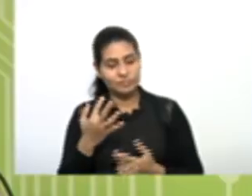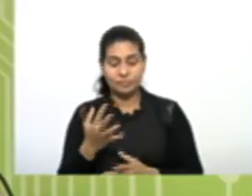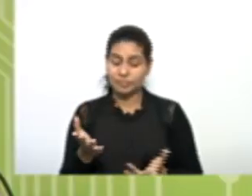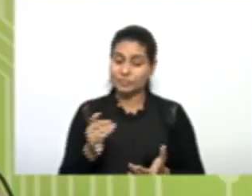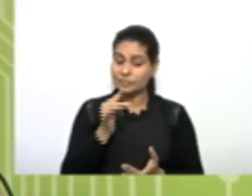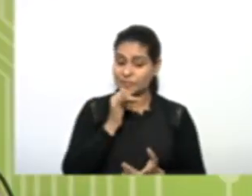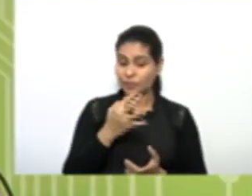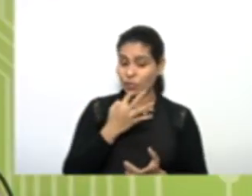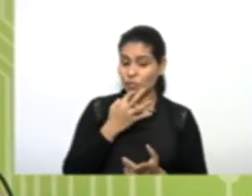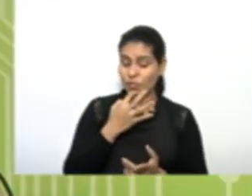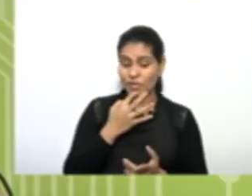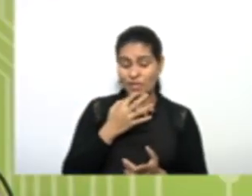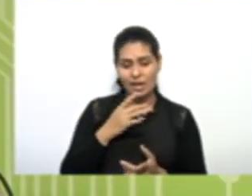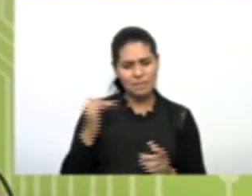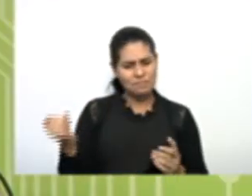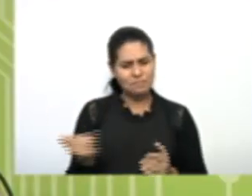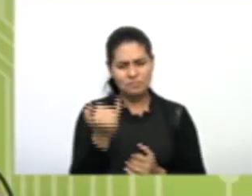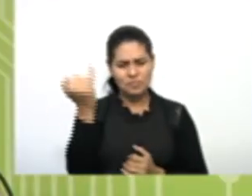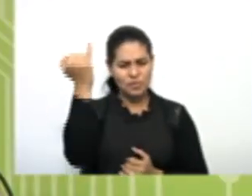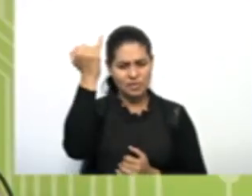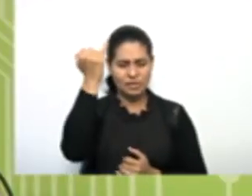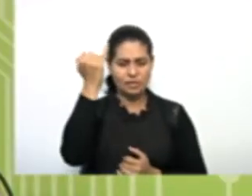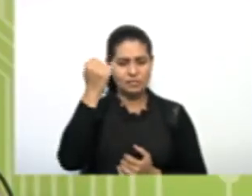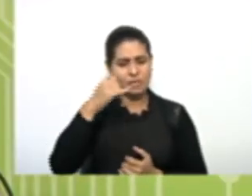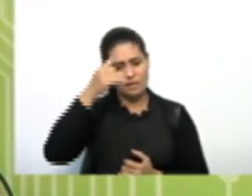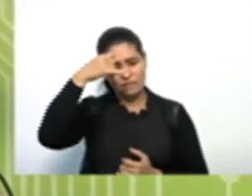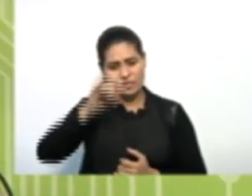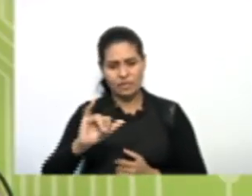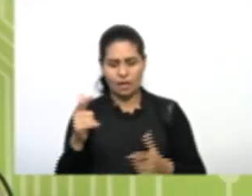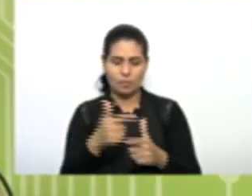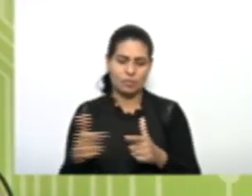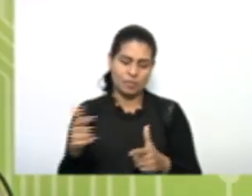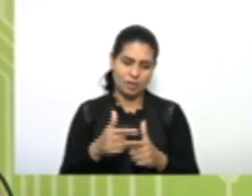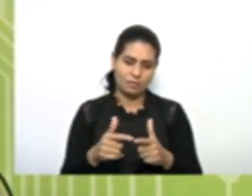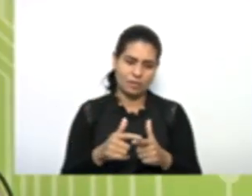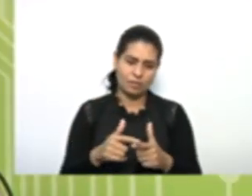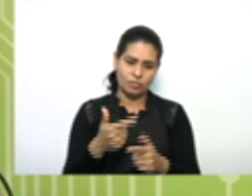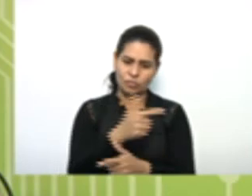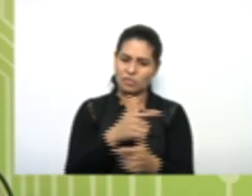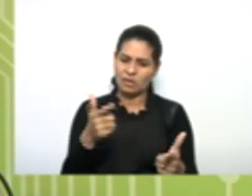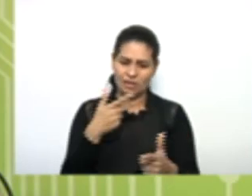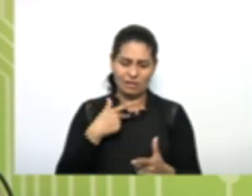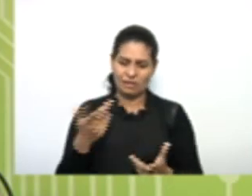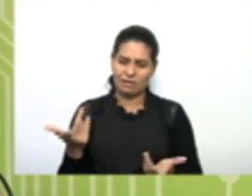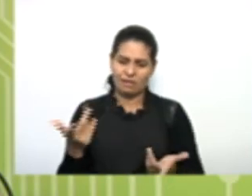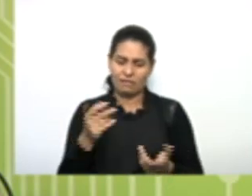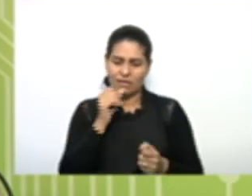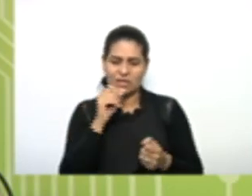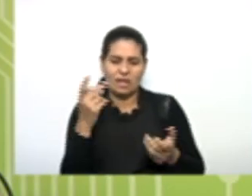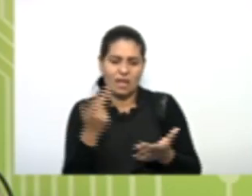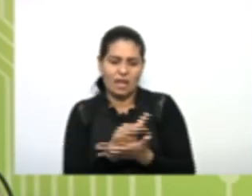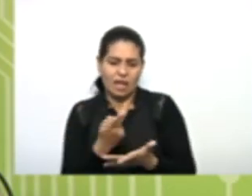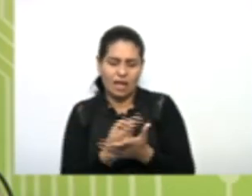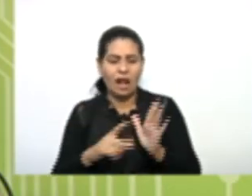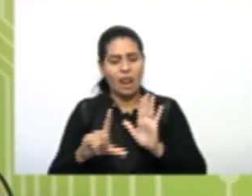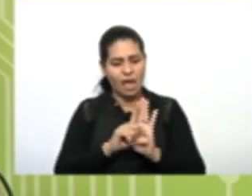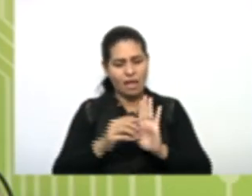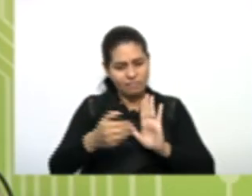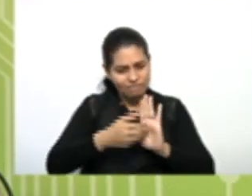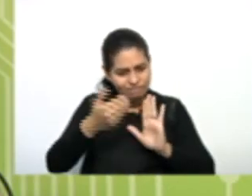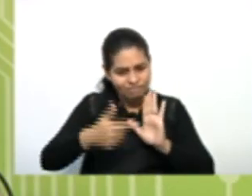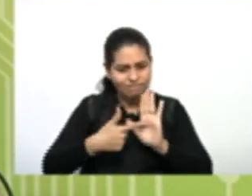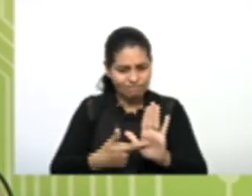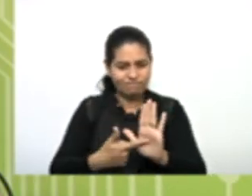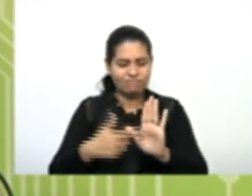ele é vital para a gente evitar que esse tipo de coisa aconteça, porque ninguém tem interesse de ser explorado dessa forma, né? As leis existem para proteger